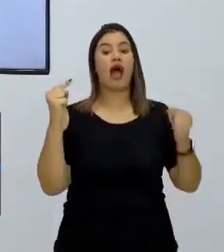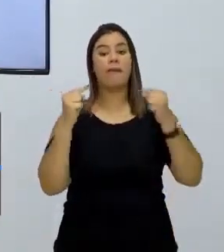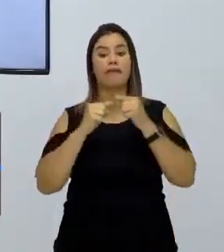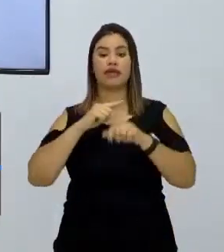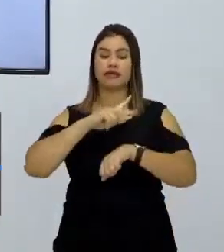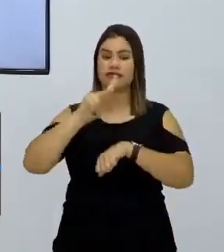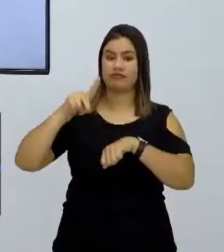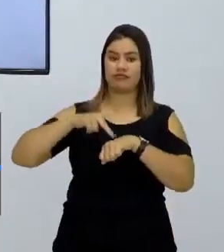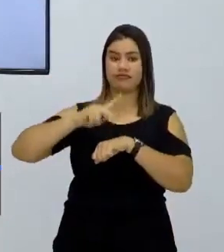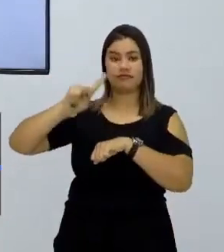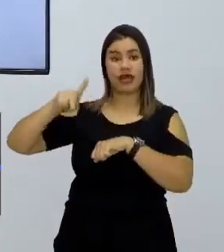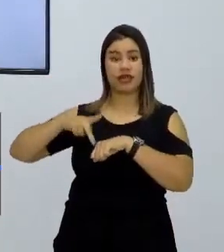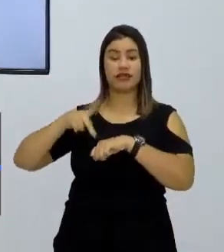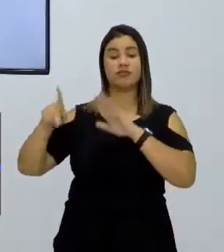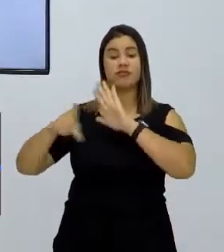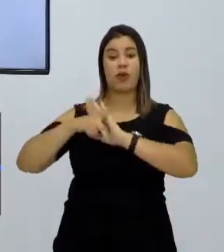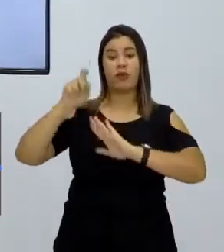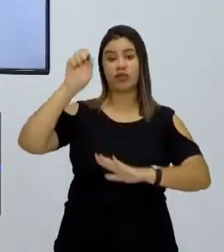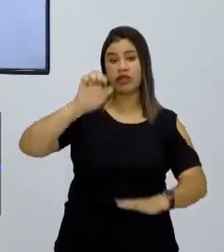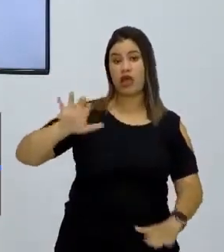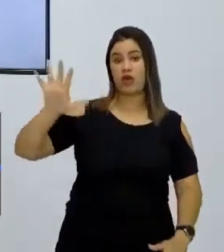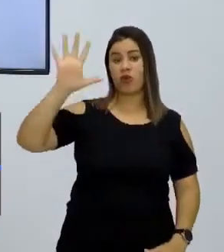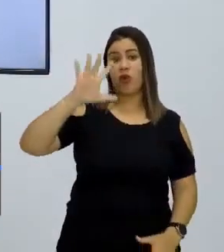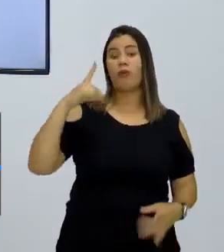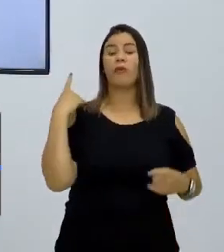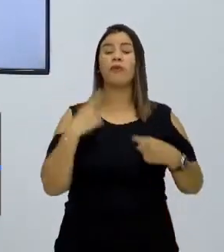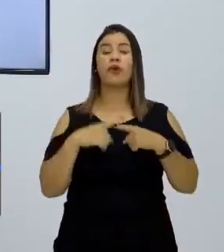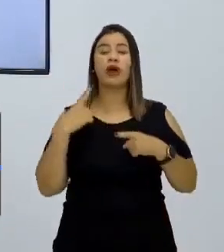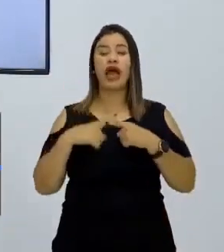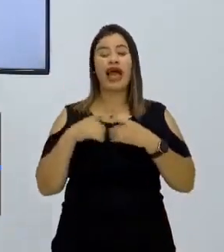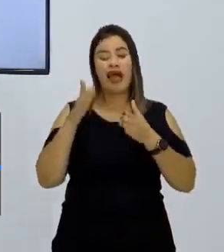países europeus, porque era uma época, né, de